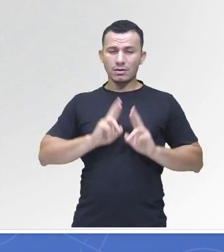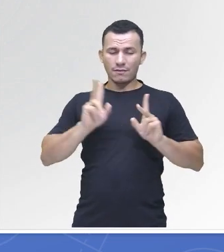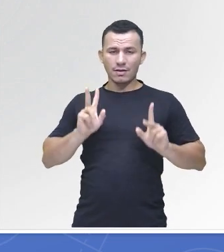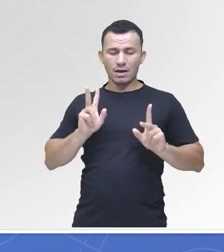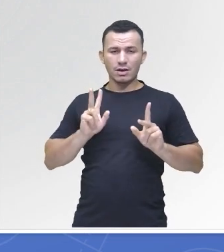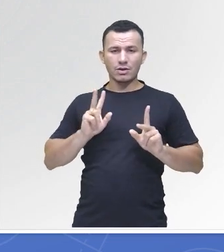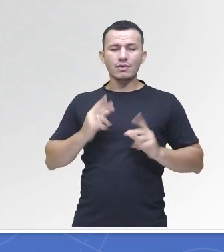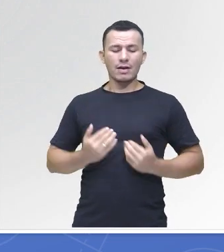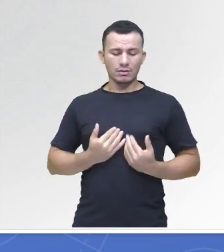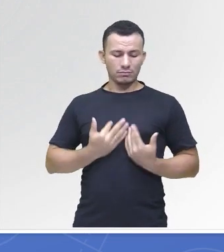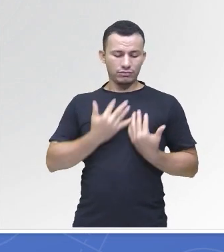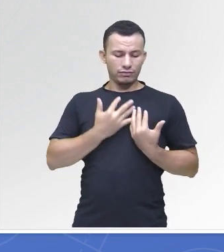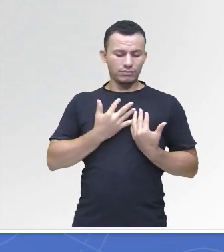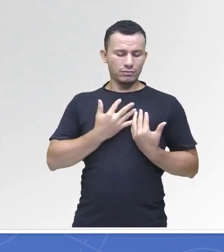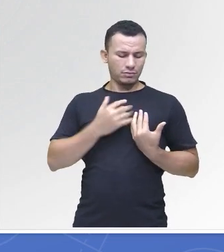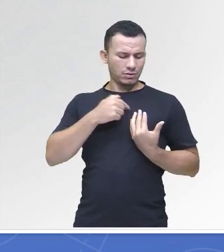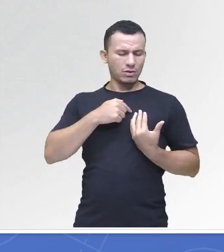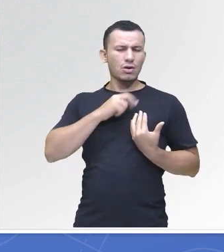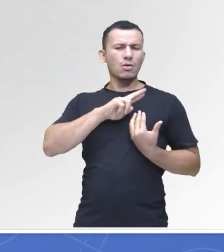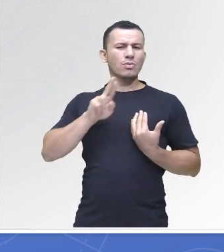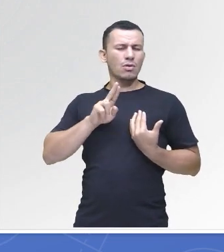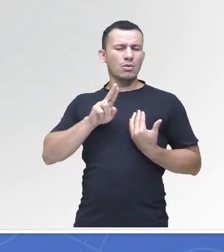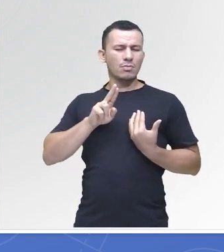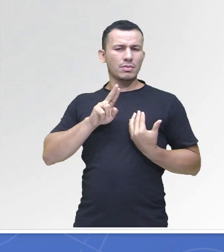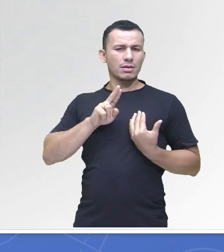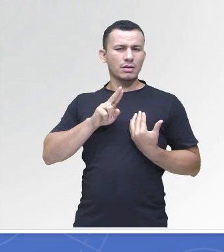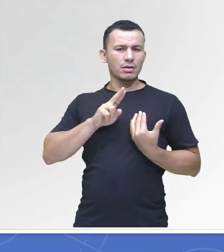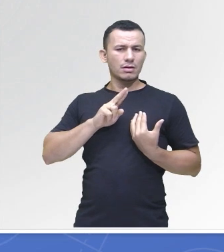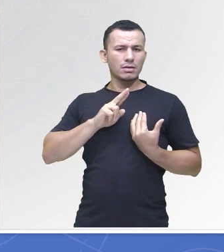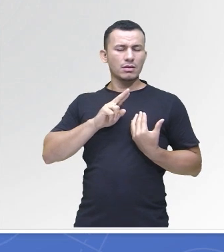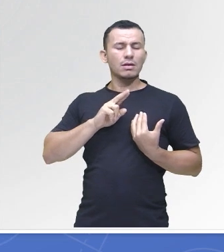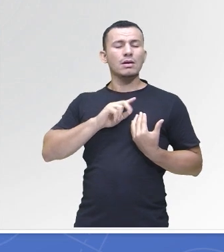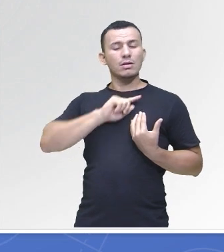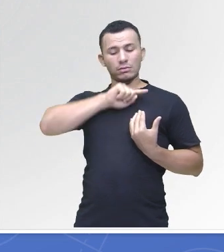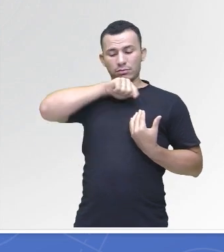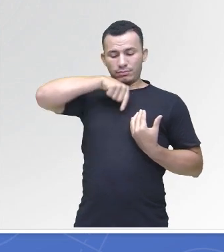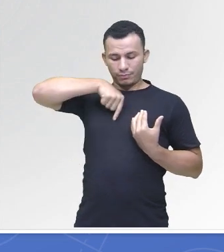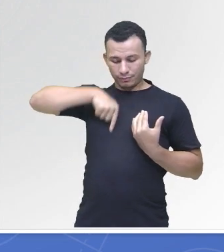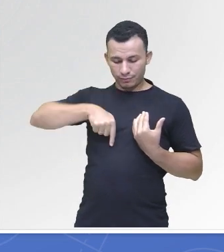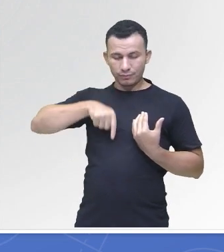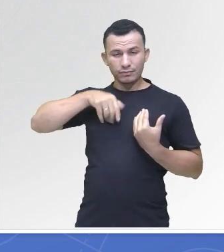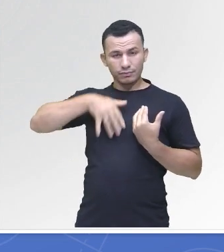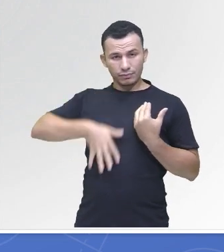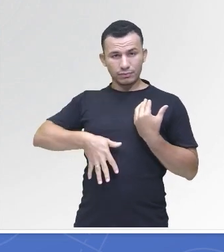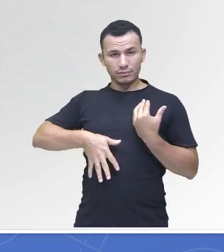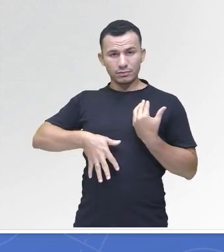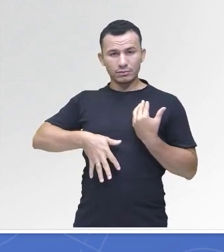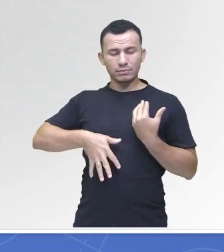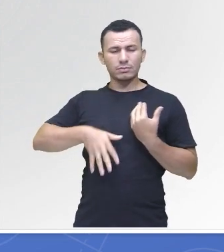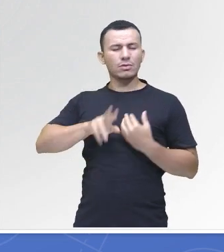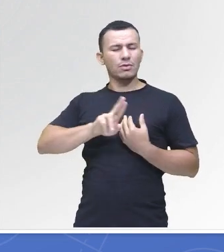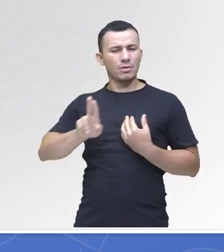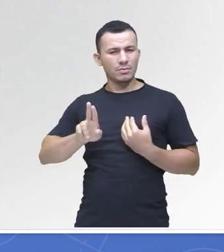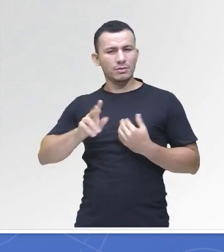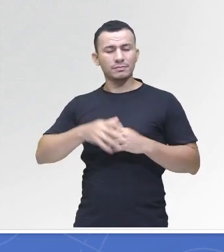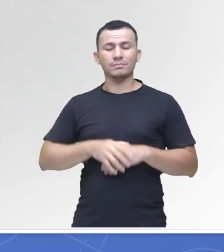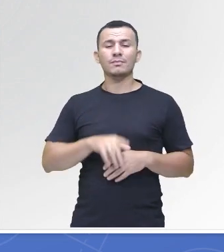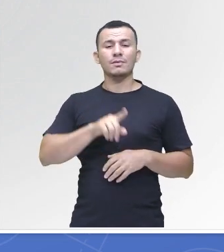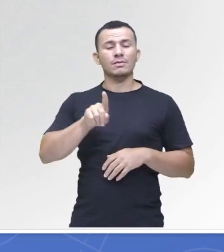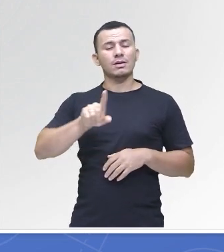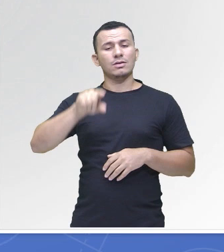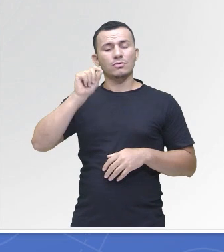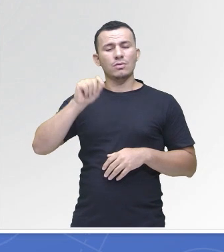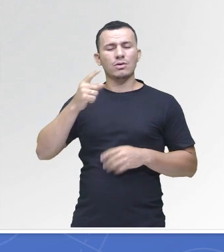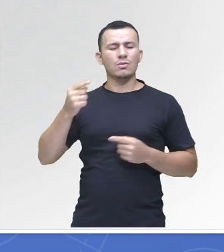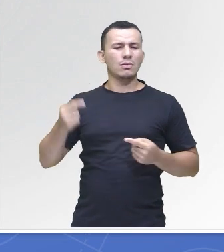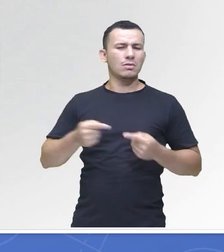chega ao coração pela e sai do coração em direção ao corpo pela, né? Então a gente vai ali marcar a alternativa que